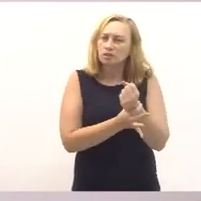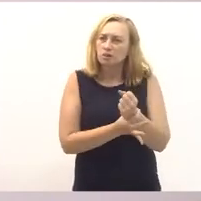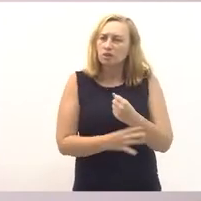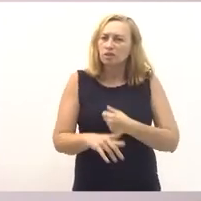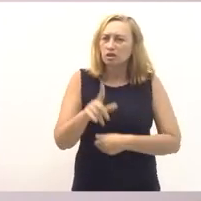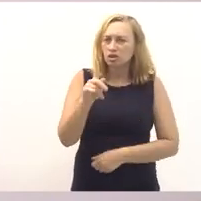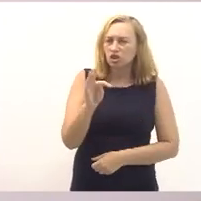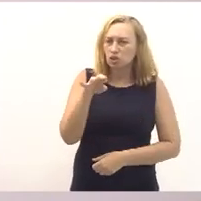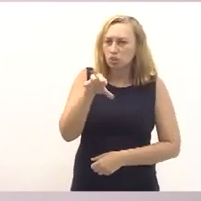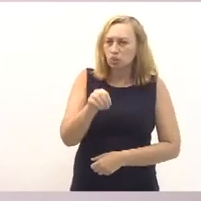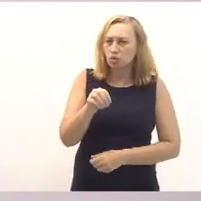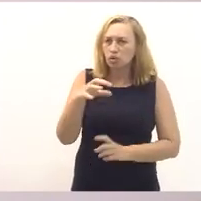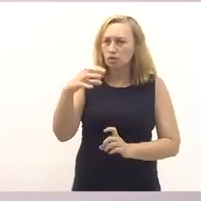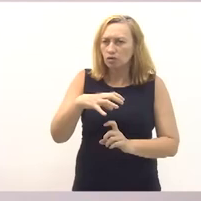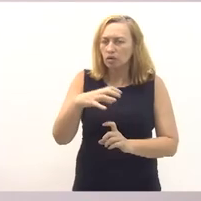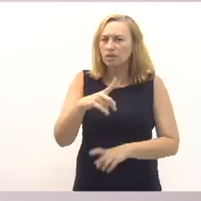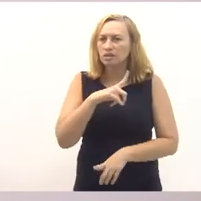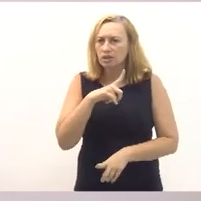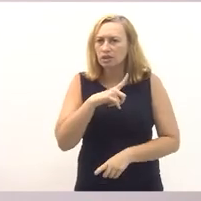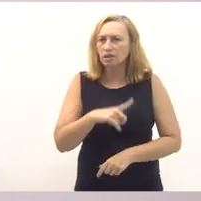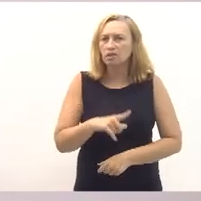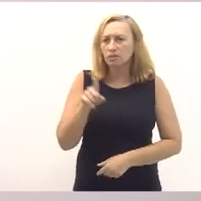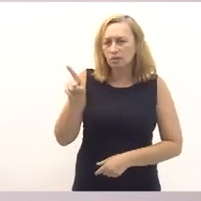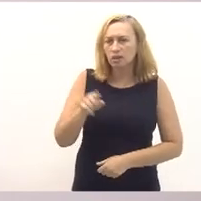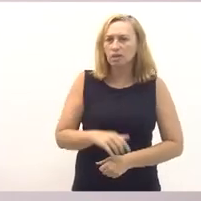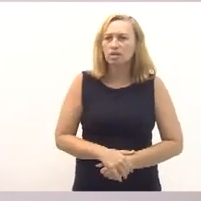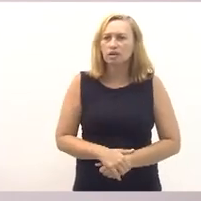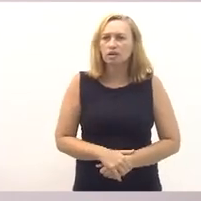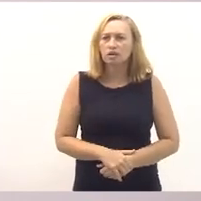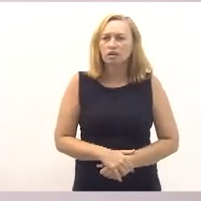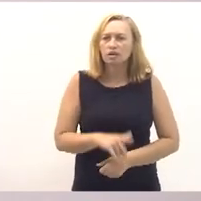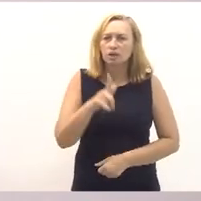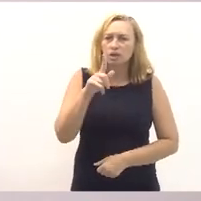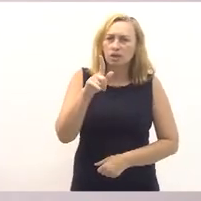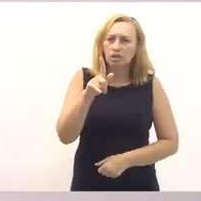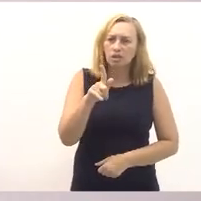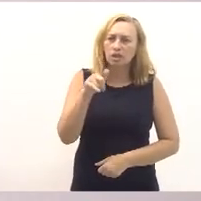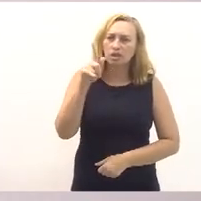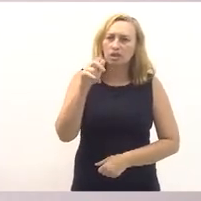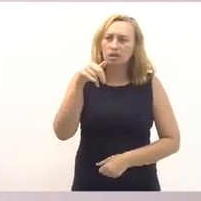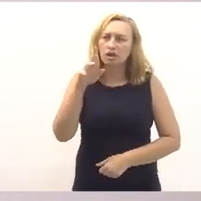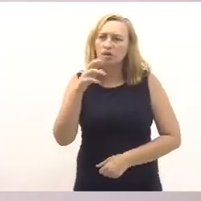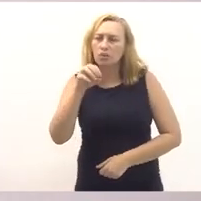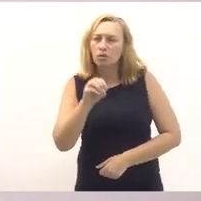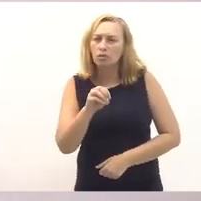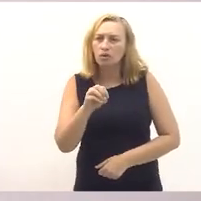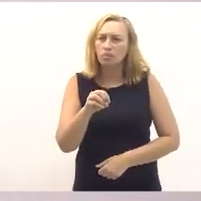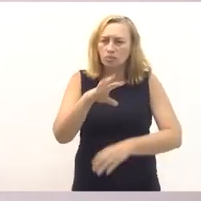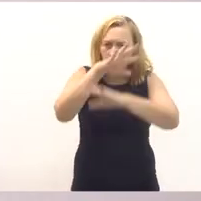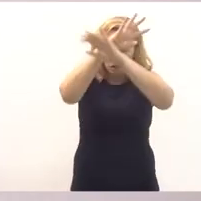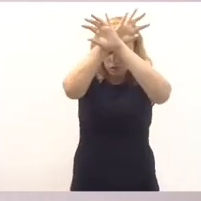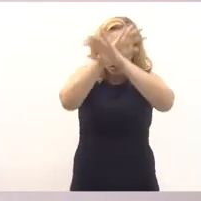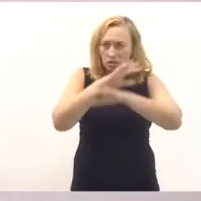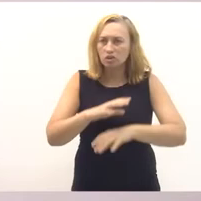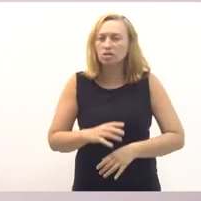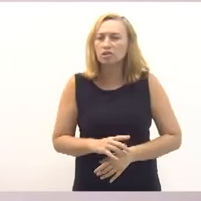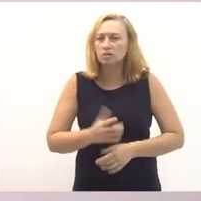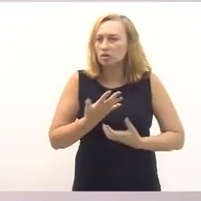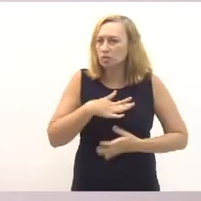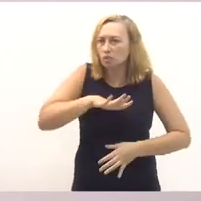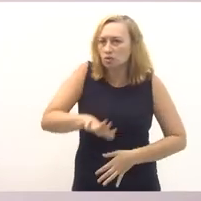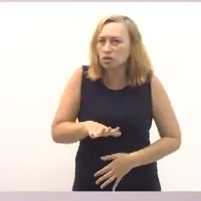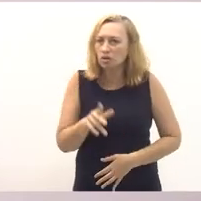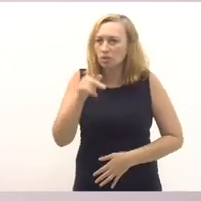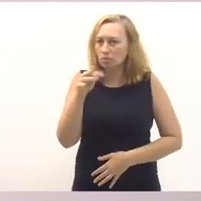Getúlio tinha muita influência com ele né Gregório era umbandista praticante mas não